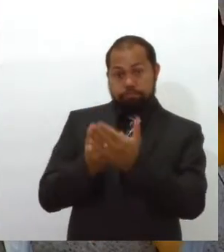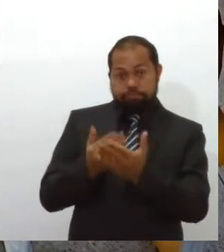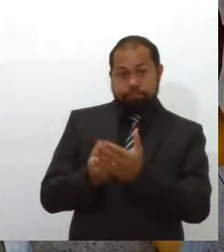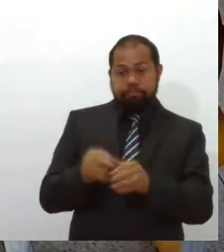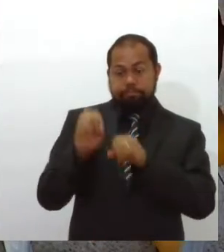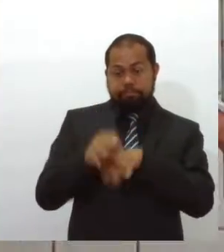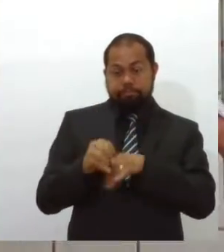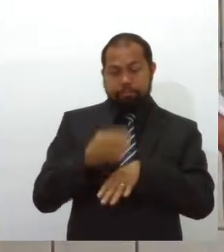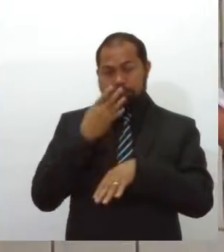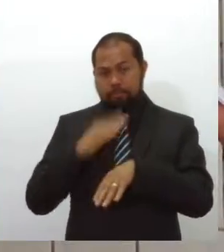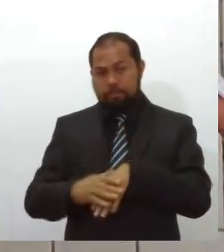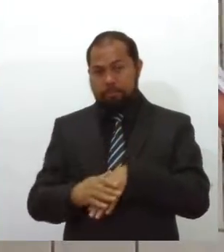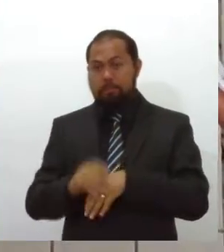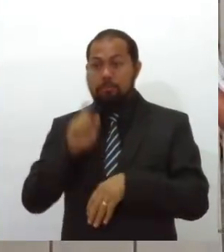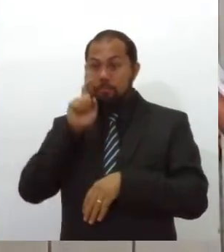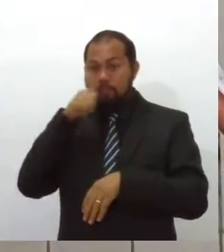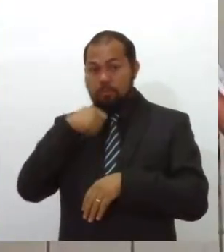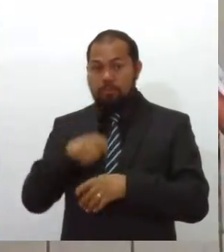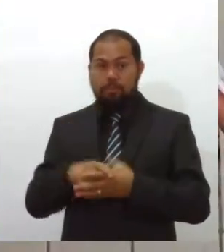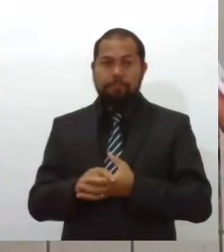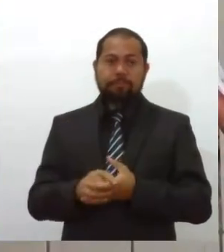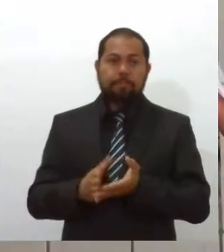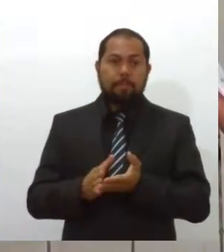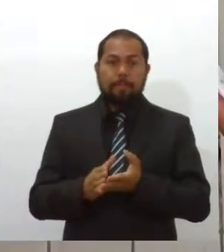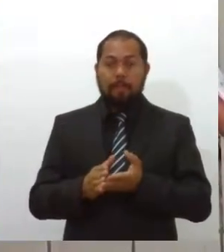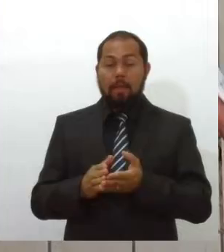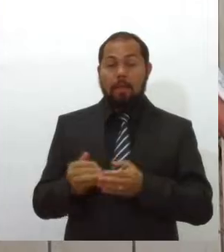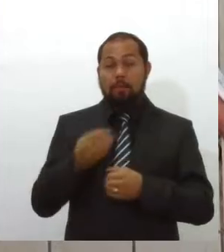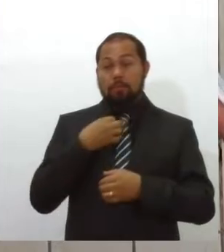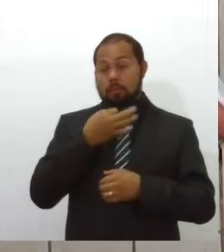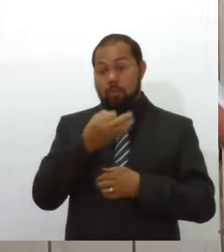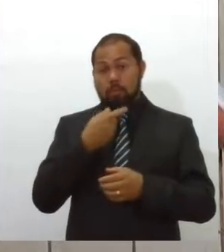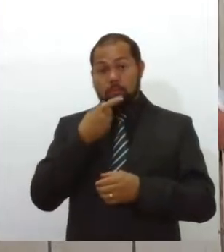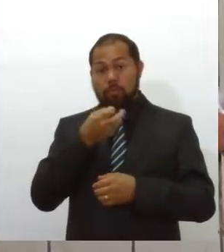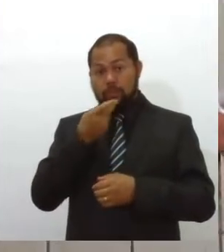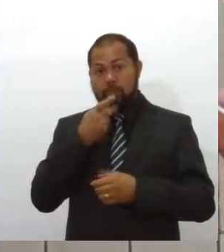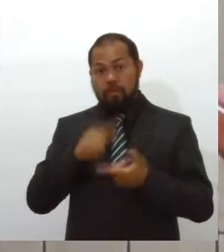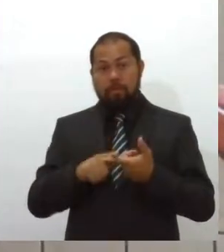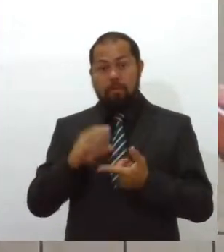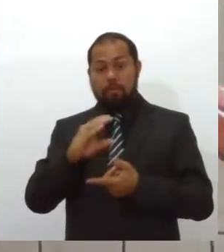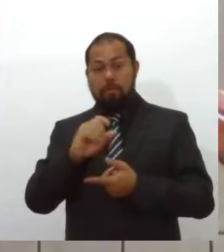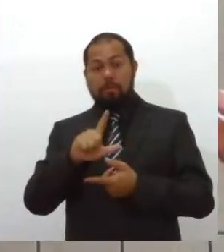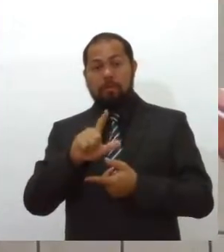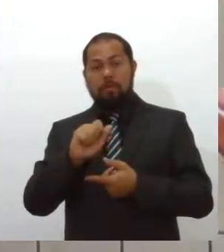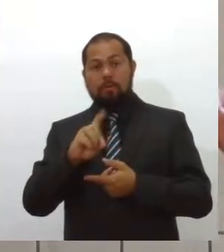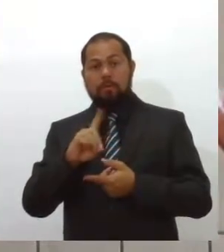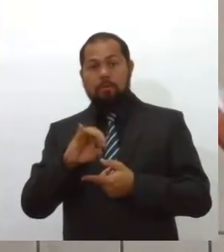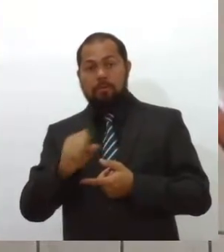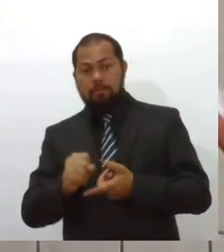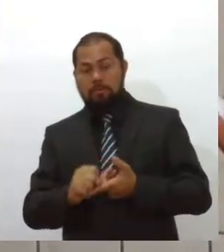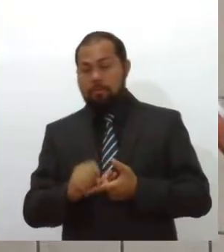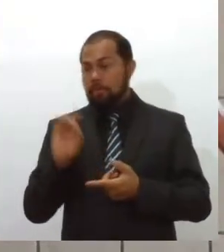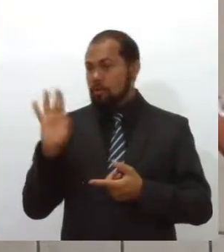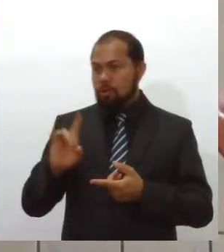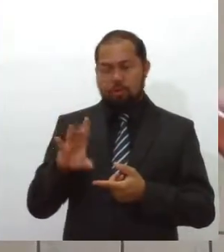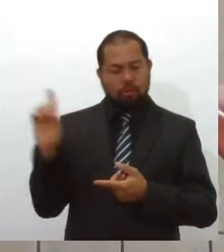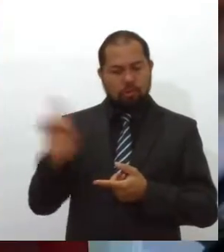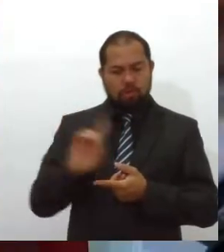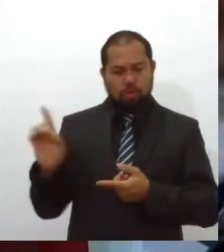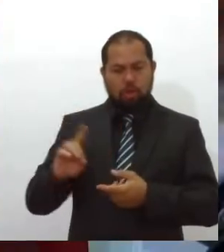de Aracaju. De acordo com Cláudia Mendonça, não apenas os estudantes são beneficiados com as